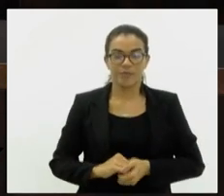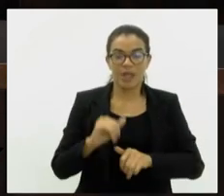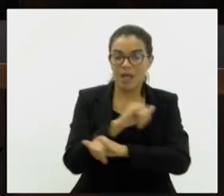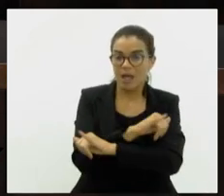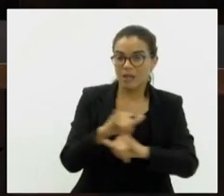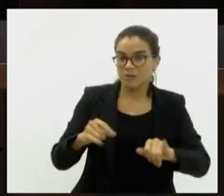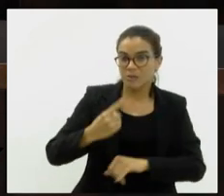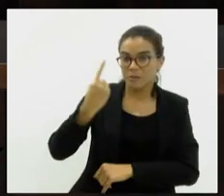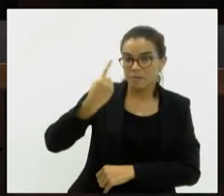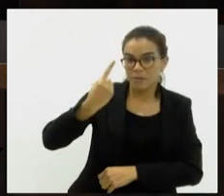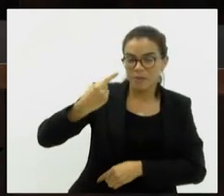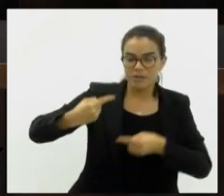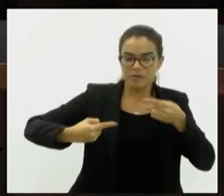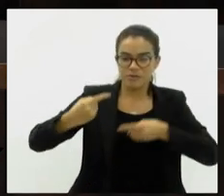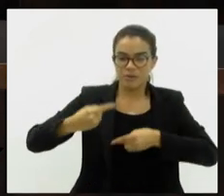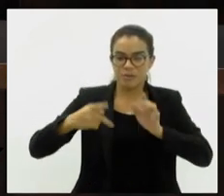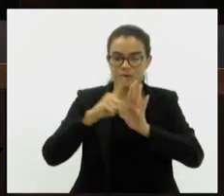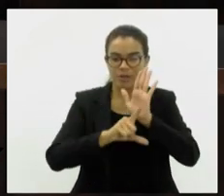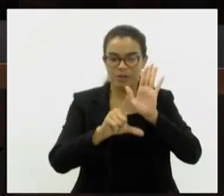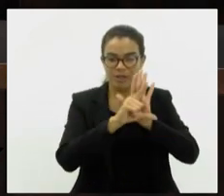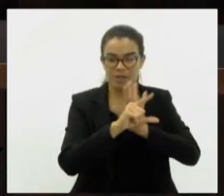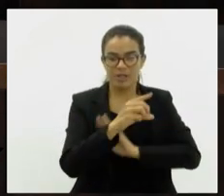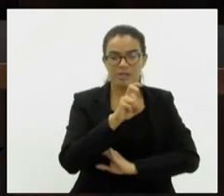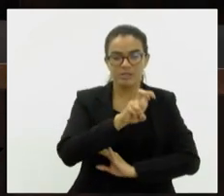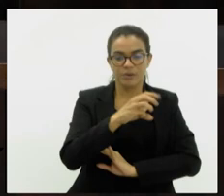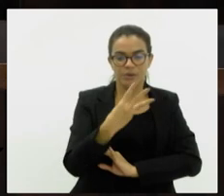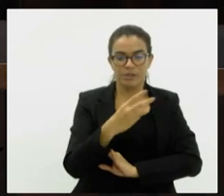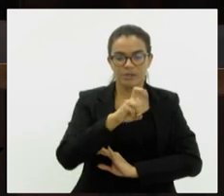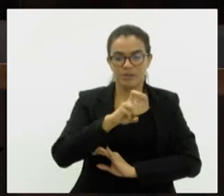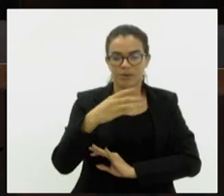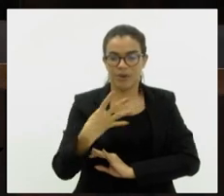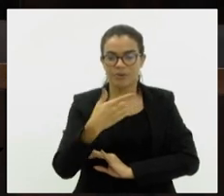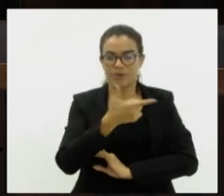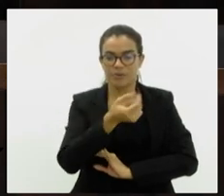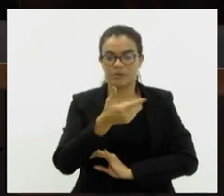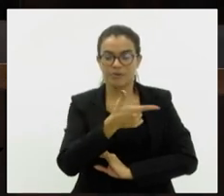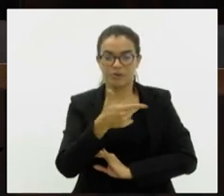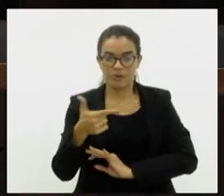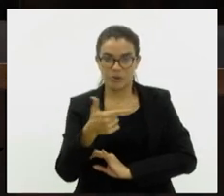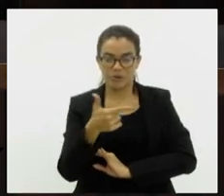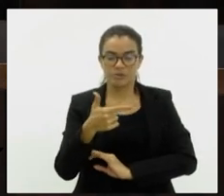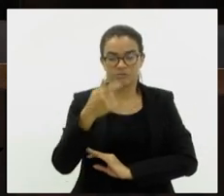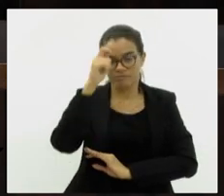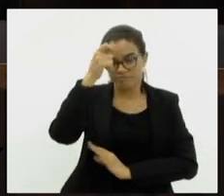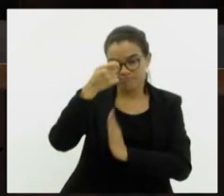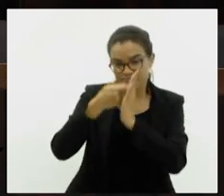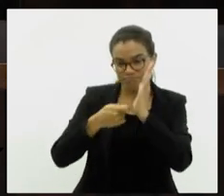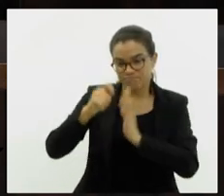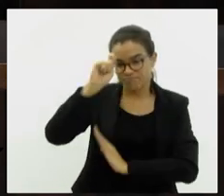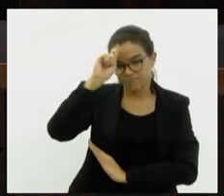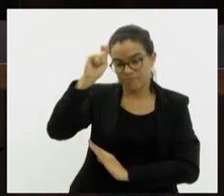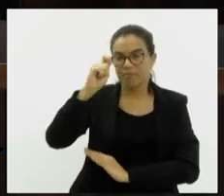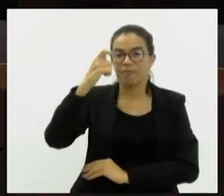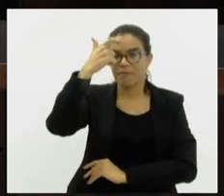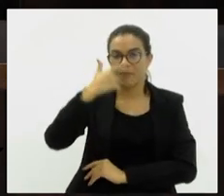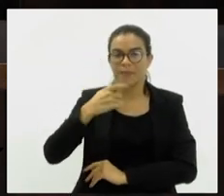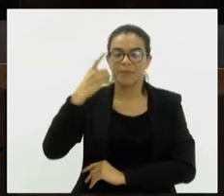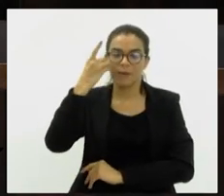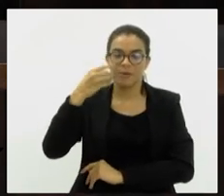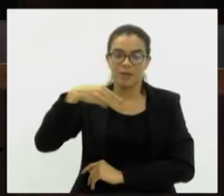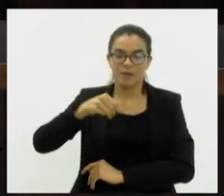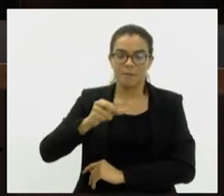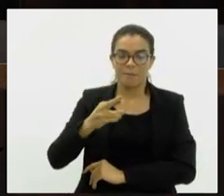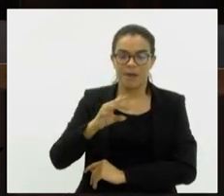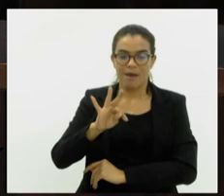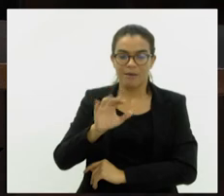em primeira discussão projeto de lei 5354 de 2022, de autoria da deputada Marta Rocha, que assegura